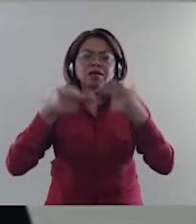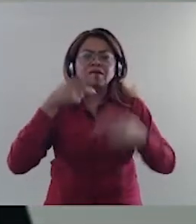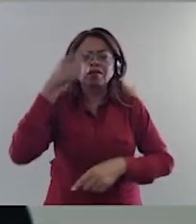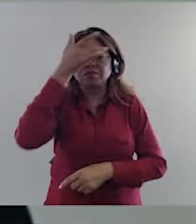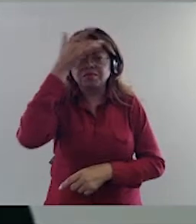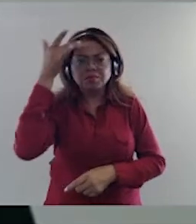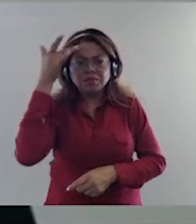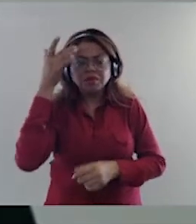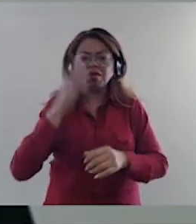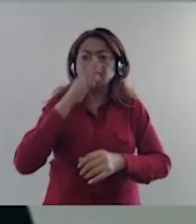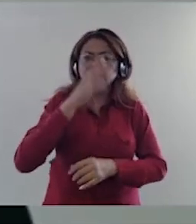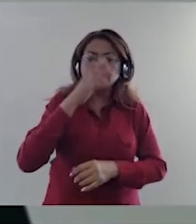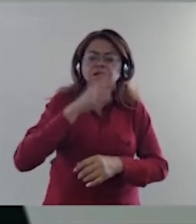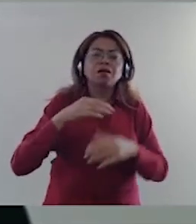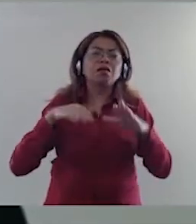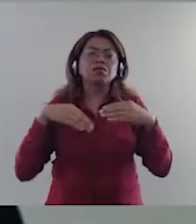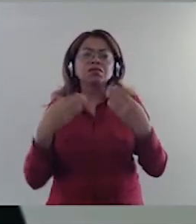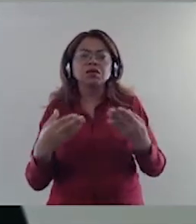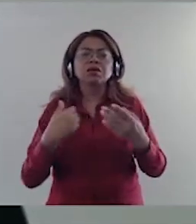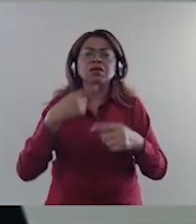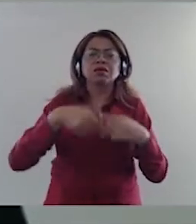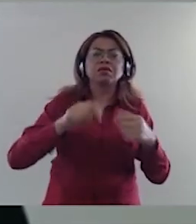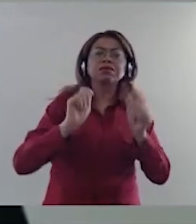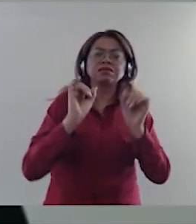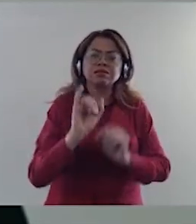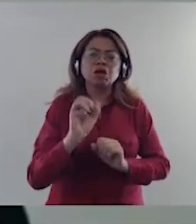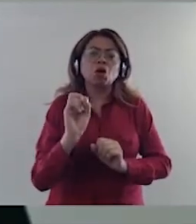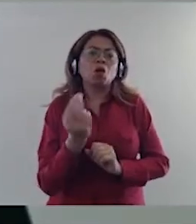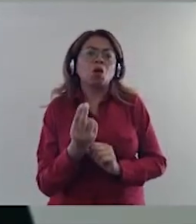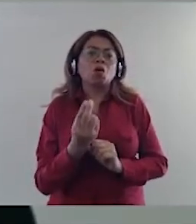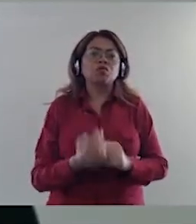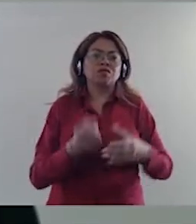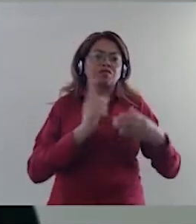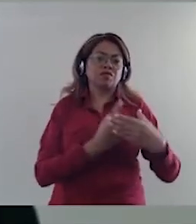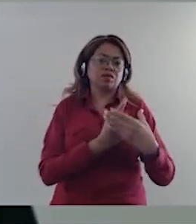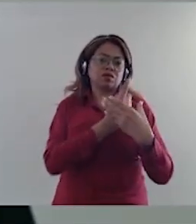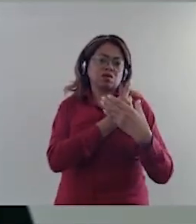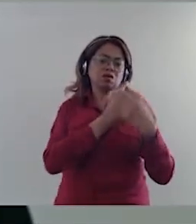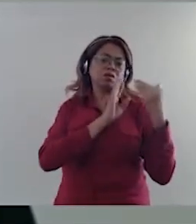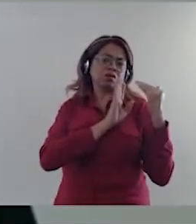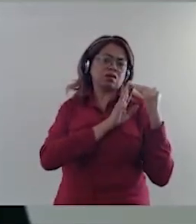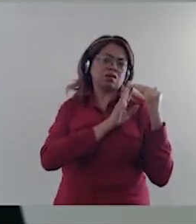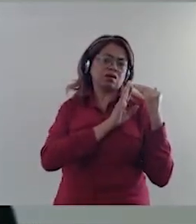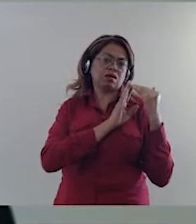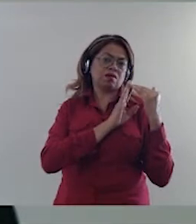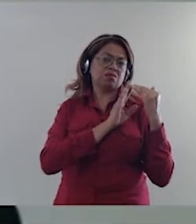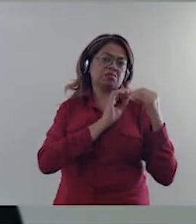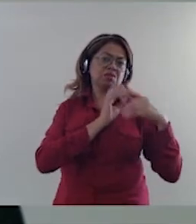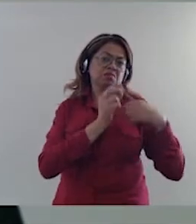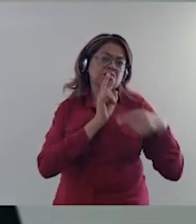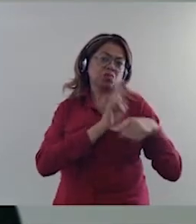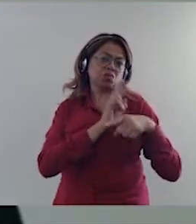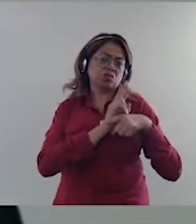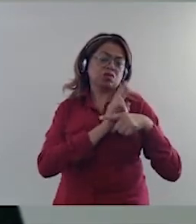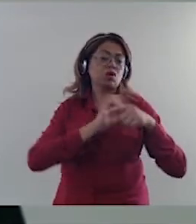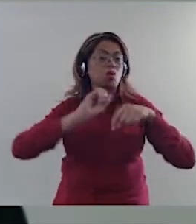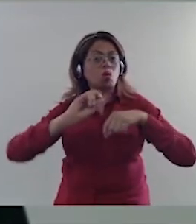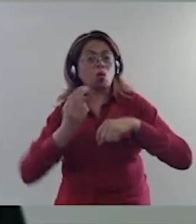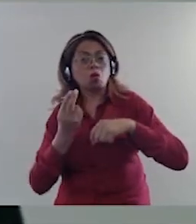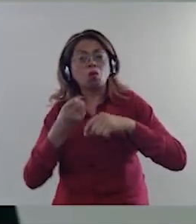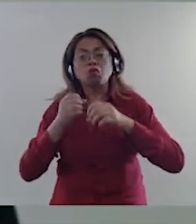e o retorno da atividade econômica. No entanto, desde o advento